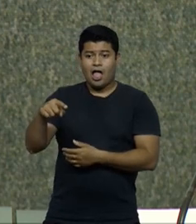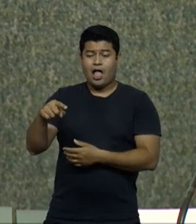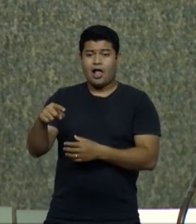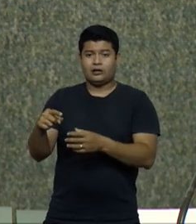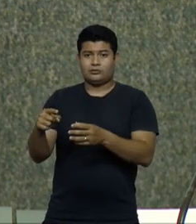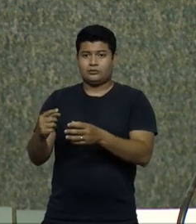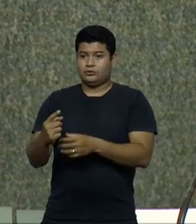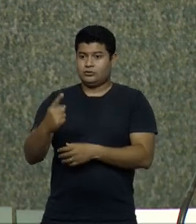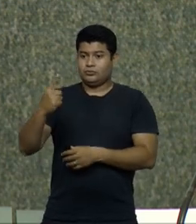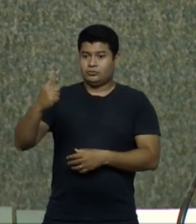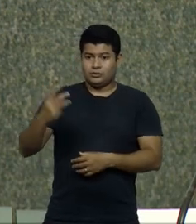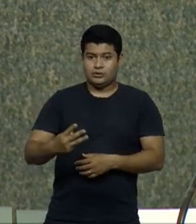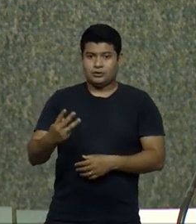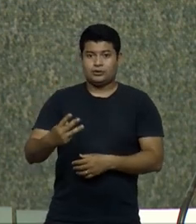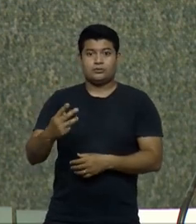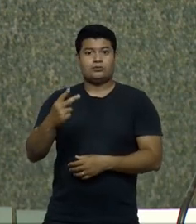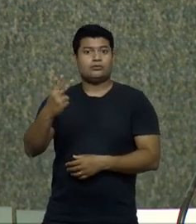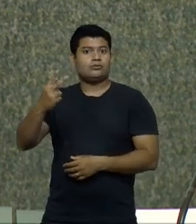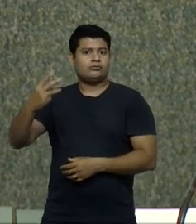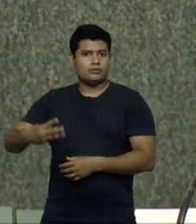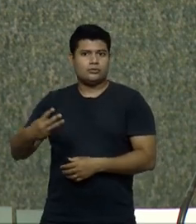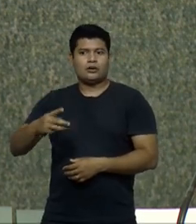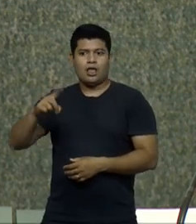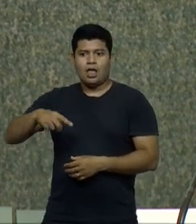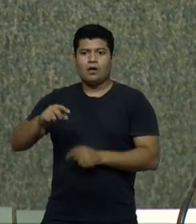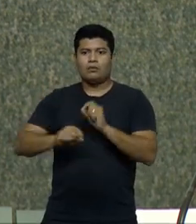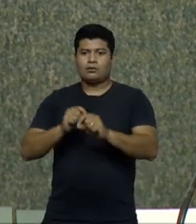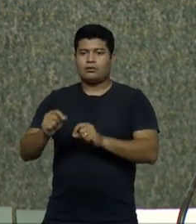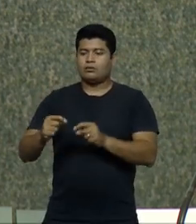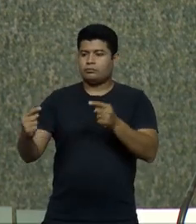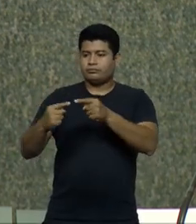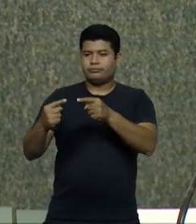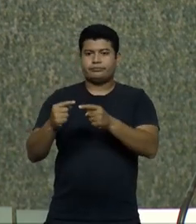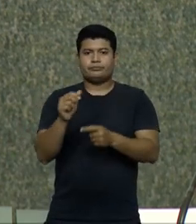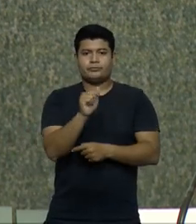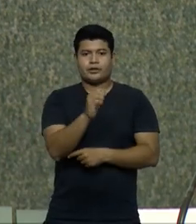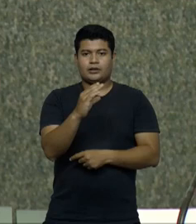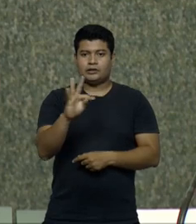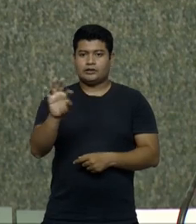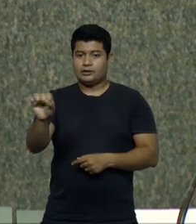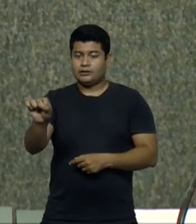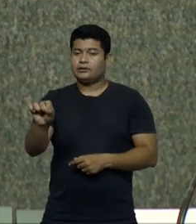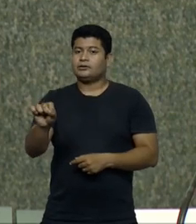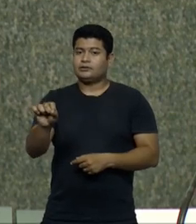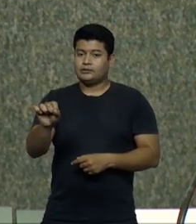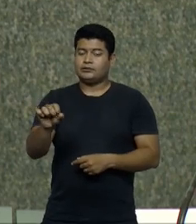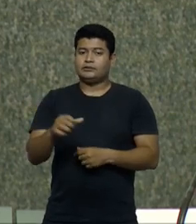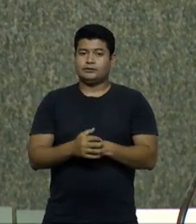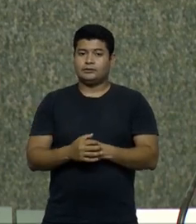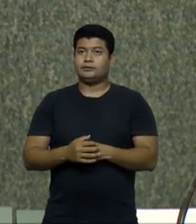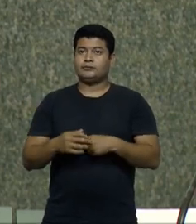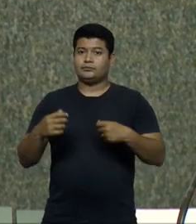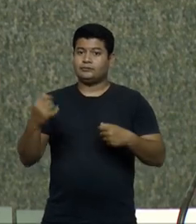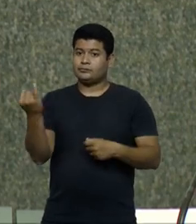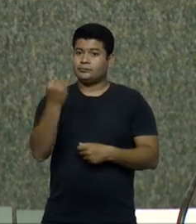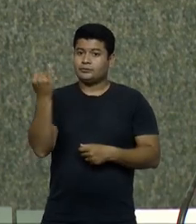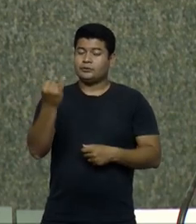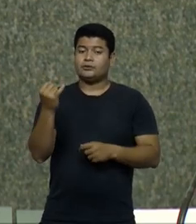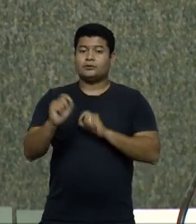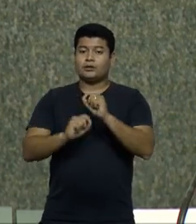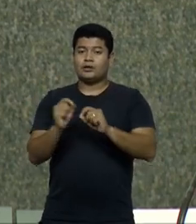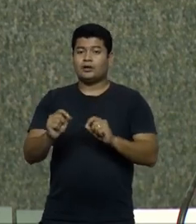e isso a gente sabe temos evidências né é científicas que demonstram a importância da vinculação do professor' com a escola